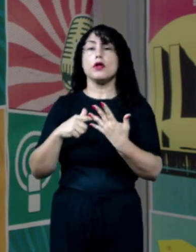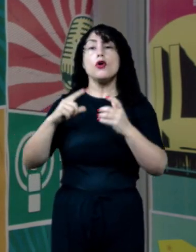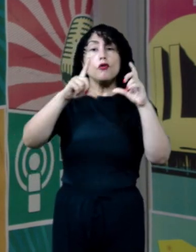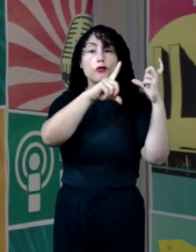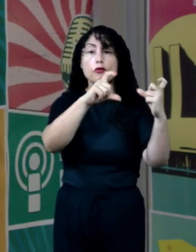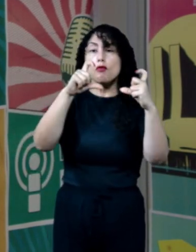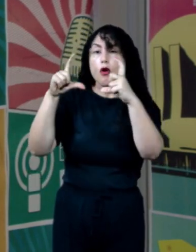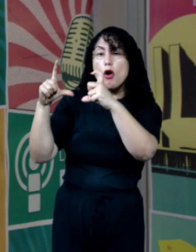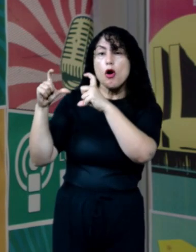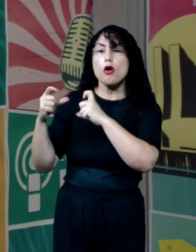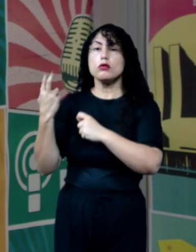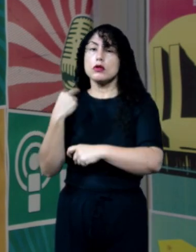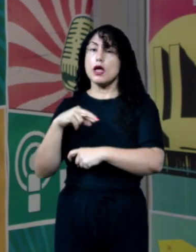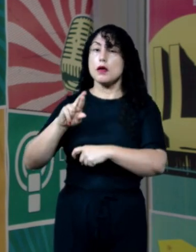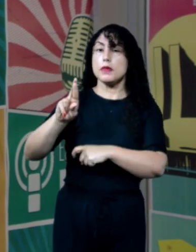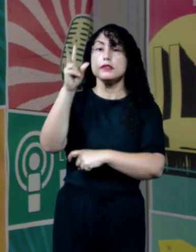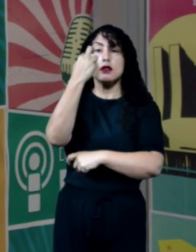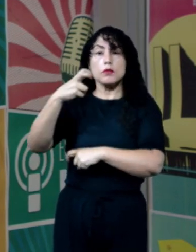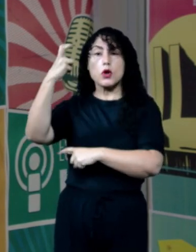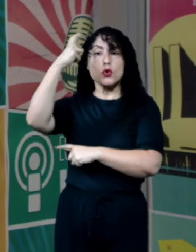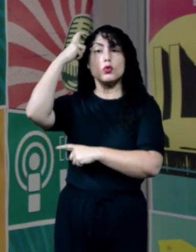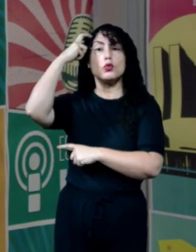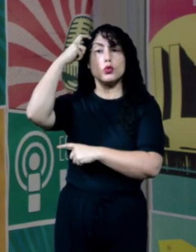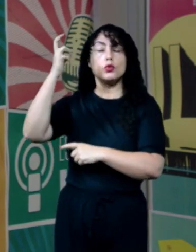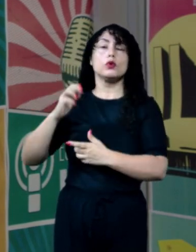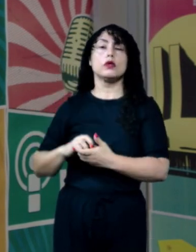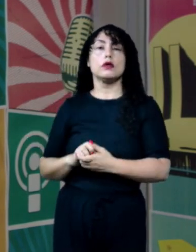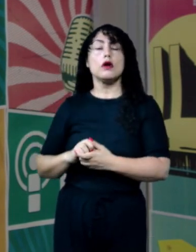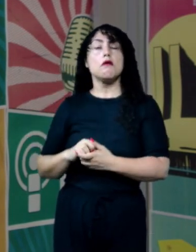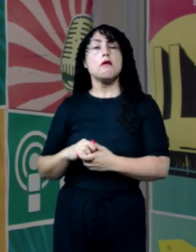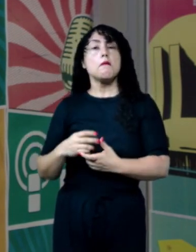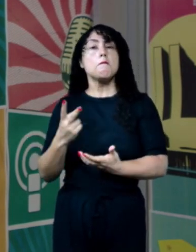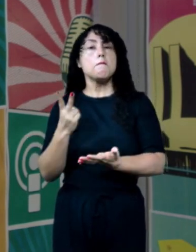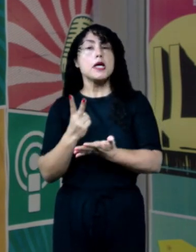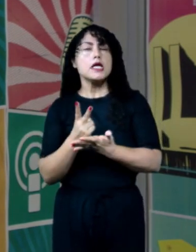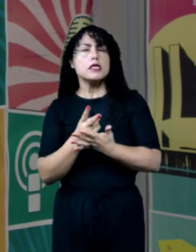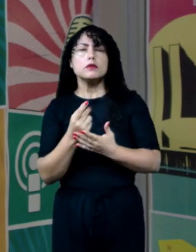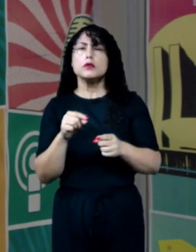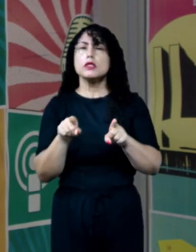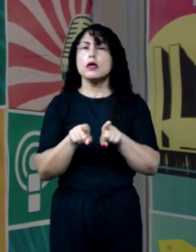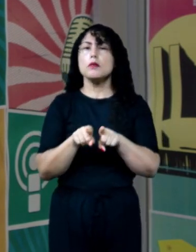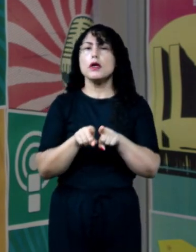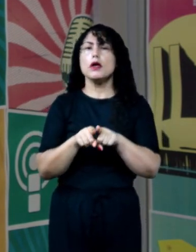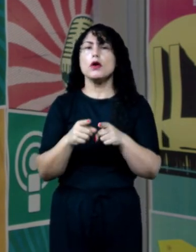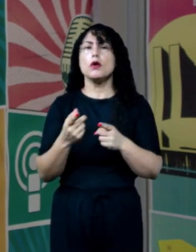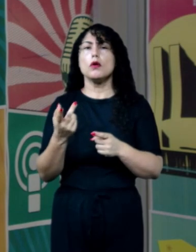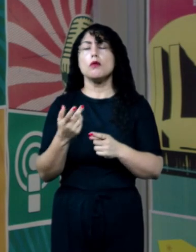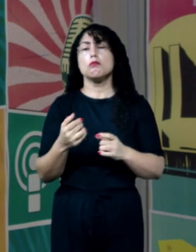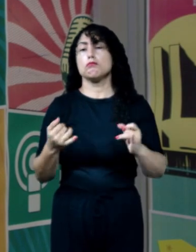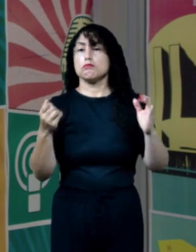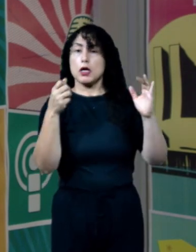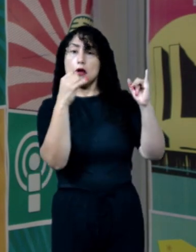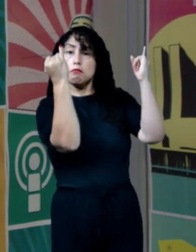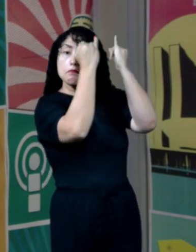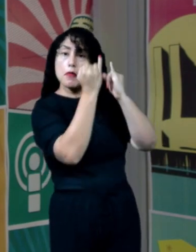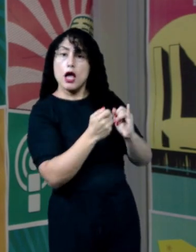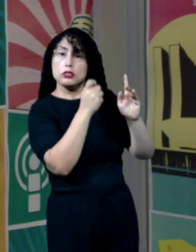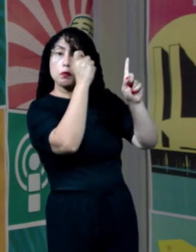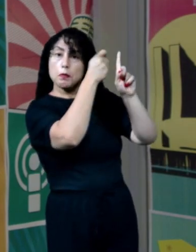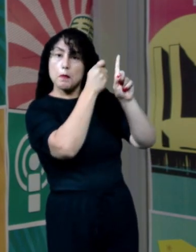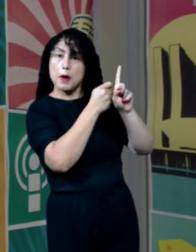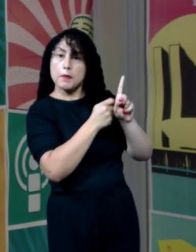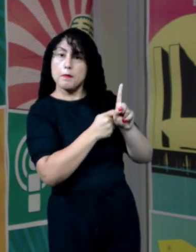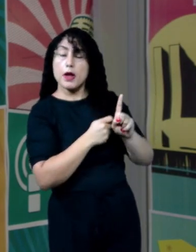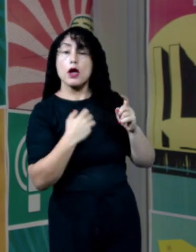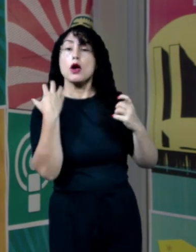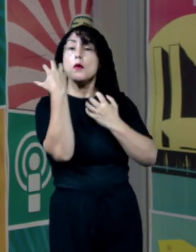fotografia representando alguma cultura, né? Ou então até mesmo uma escultura. Então,